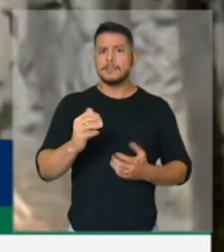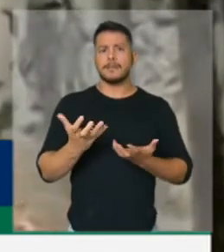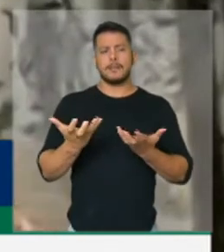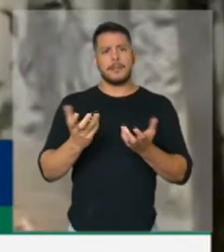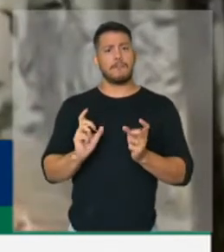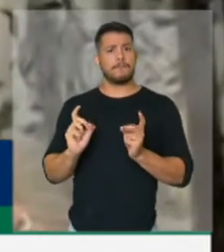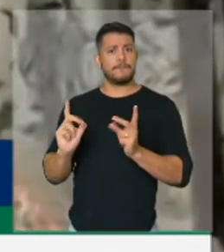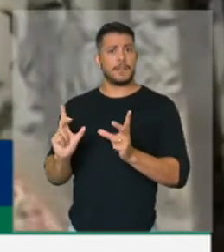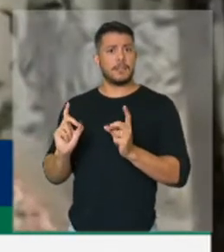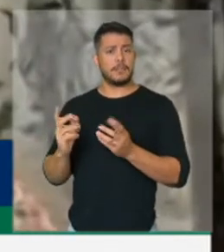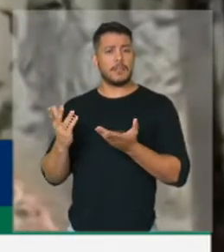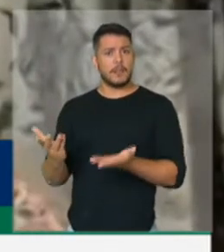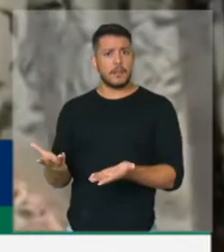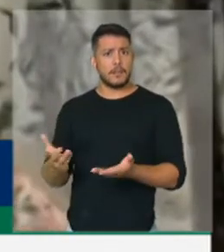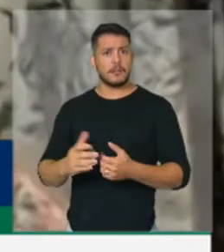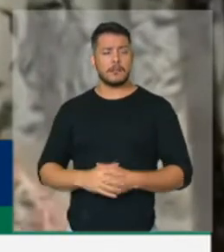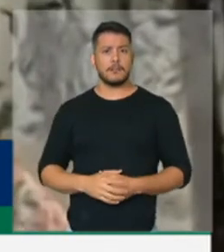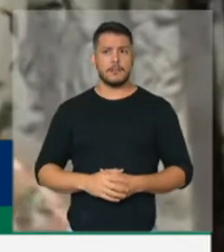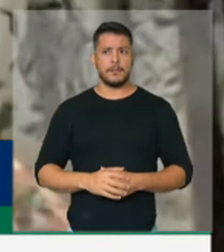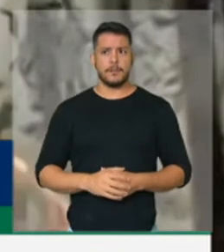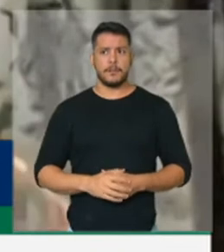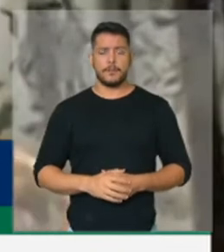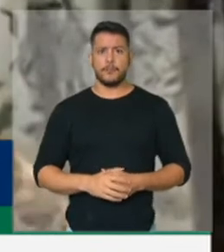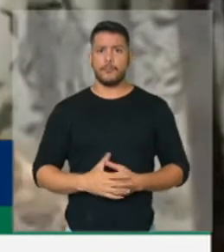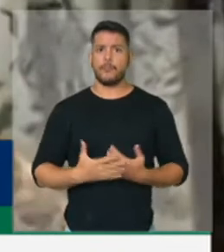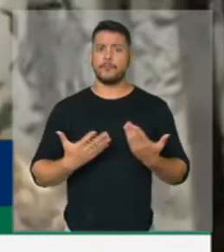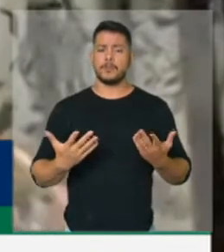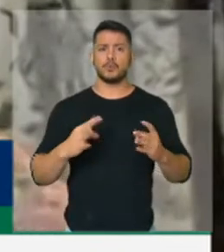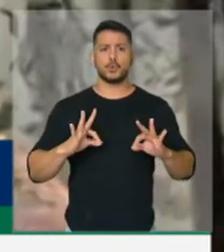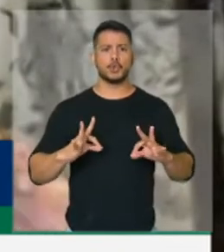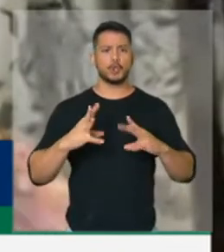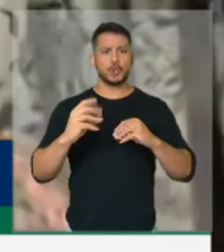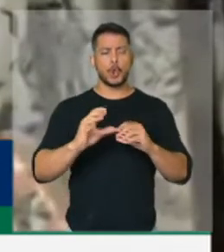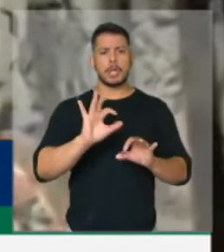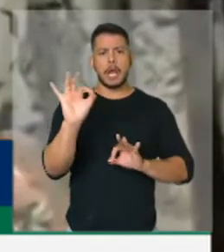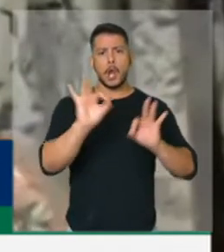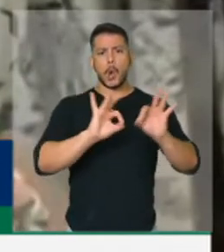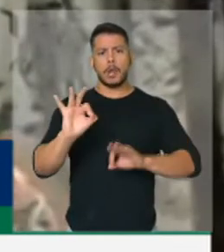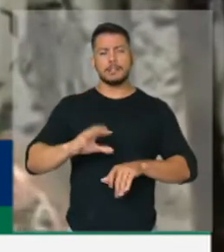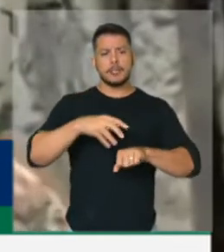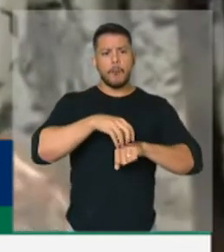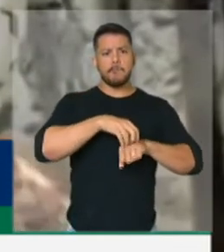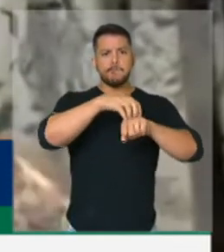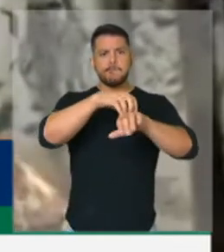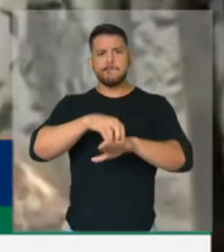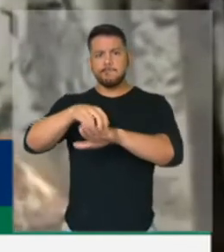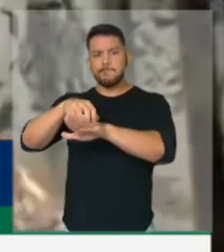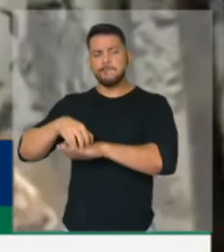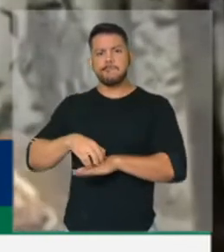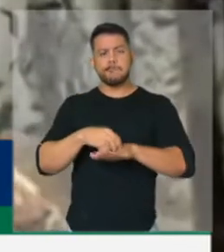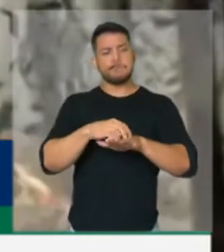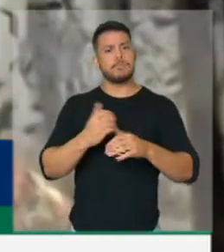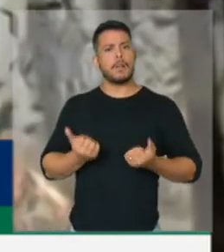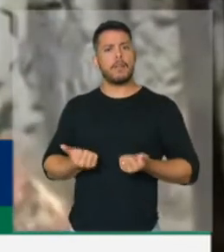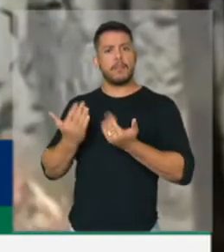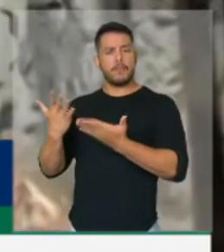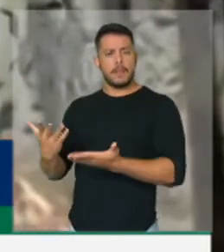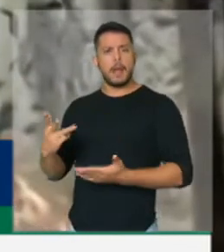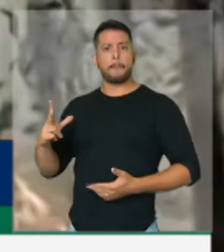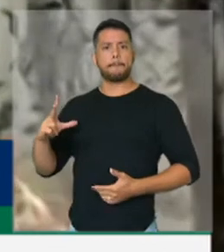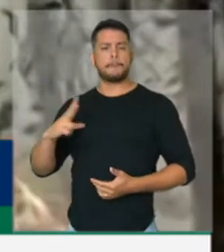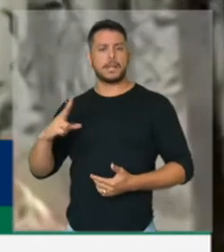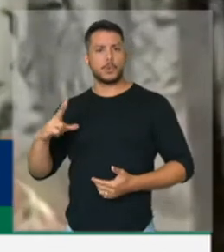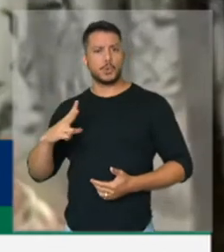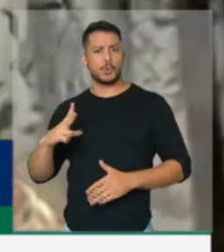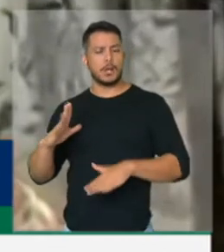é entregar a logística brasileira para o mercado, para o